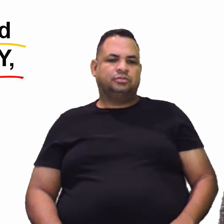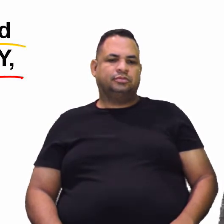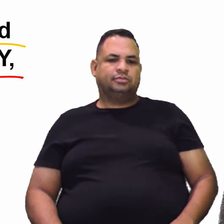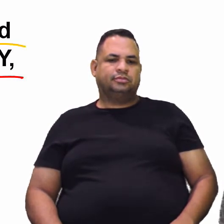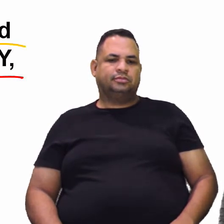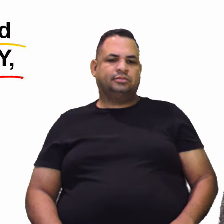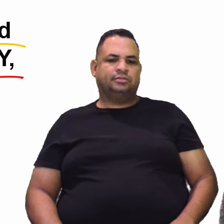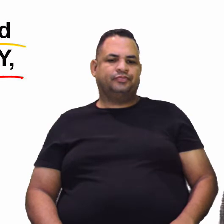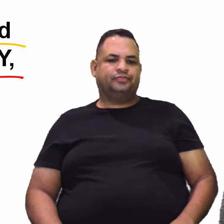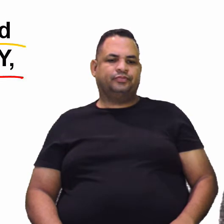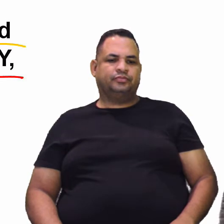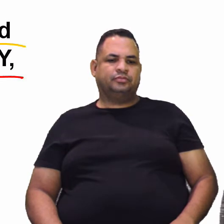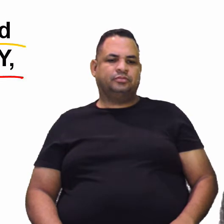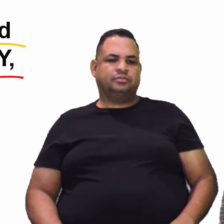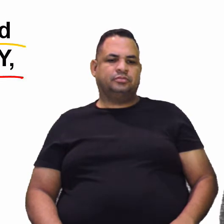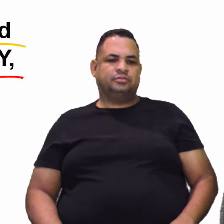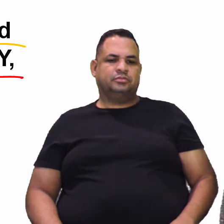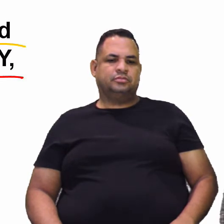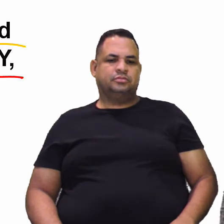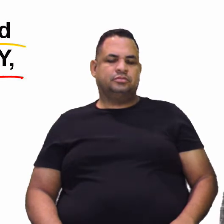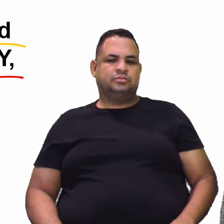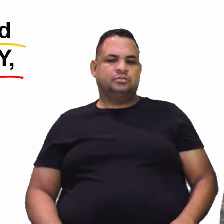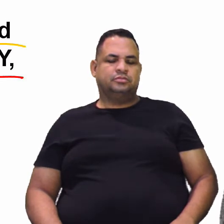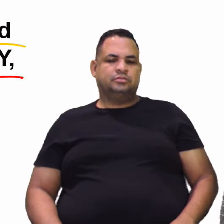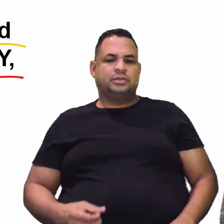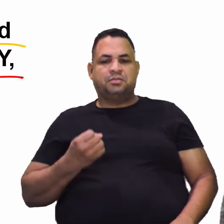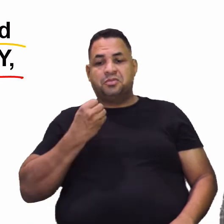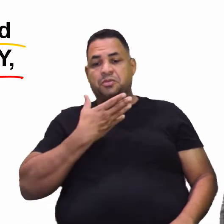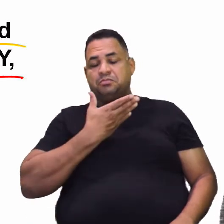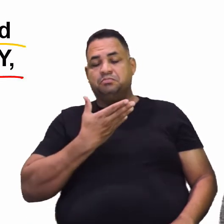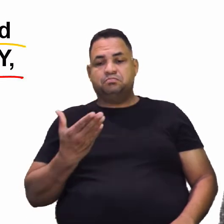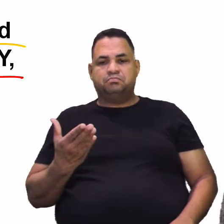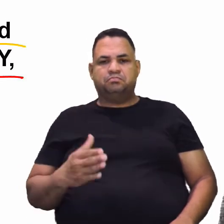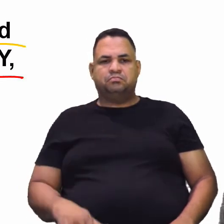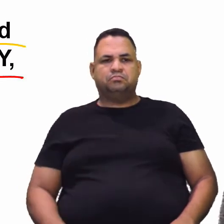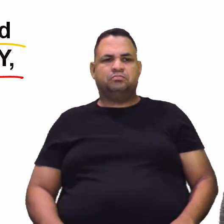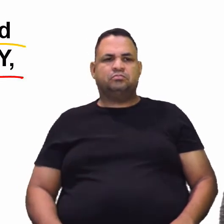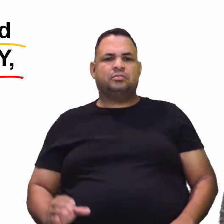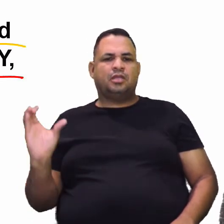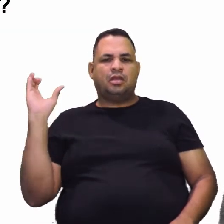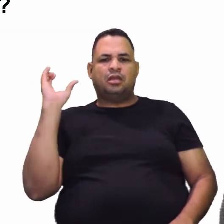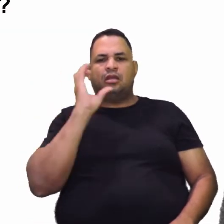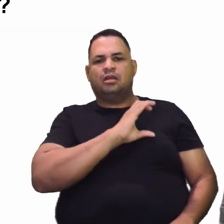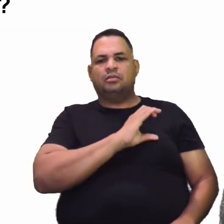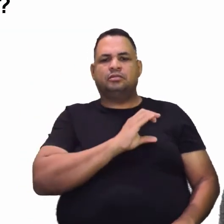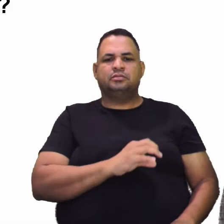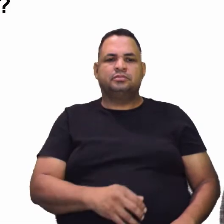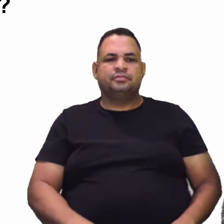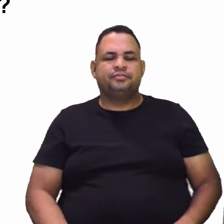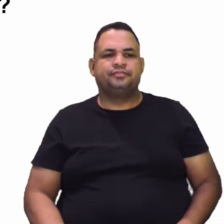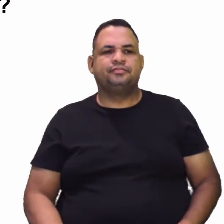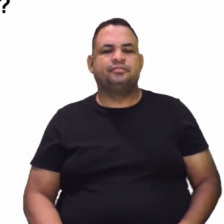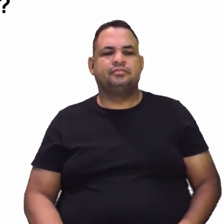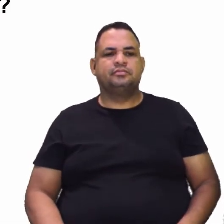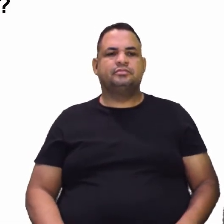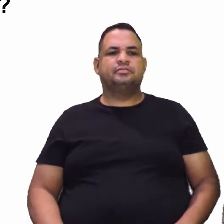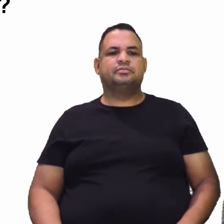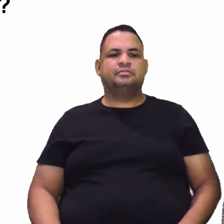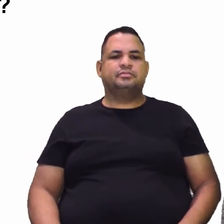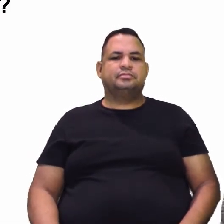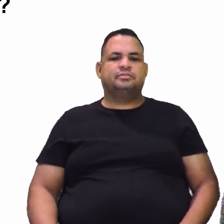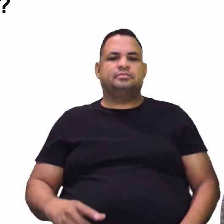to bed around 11 p.m. Muito bem? Vamos correndo, porque eu passei muito tempo na explicação. Ainda